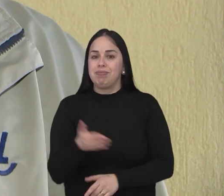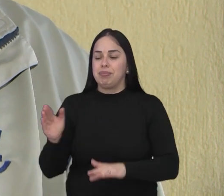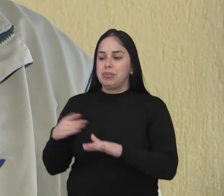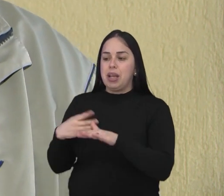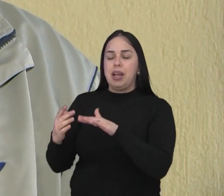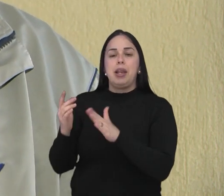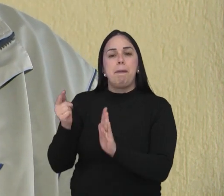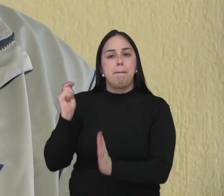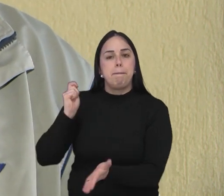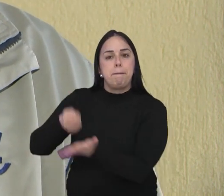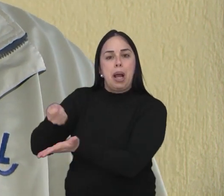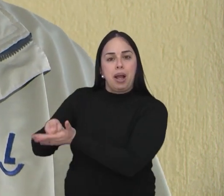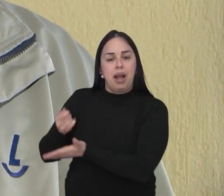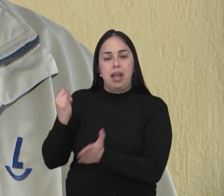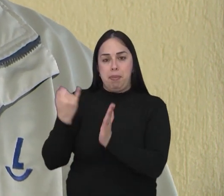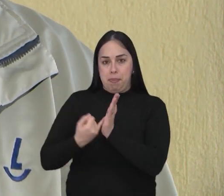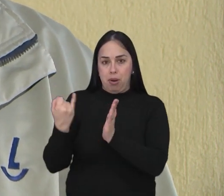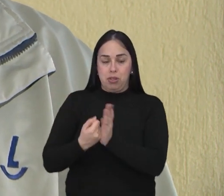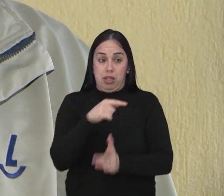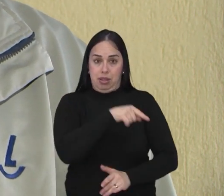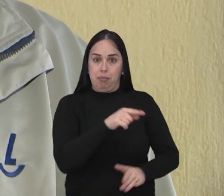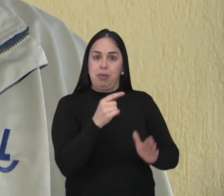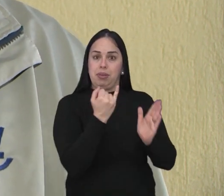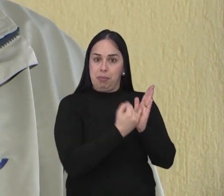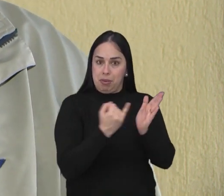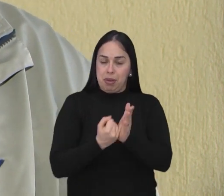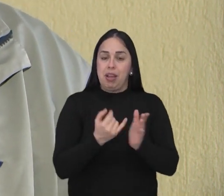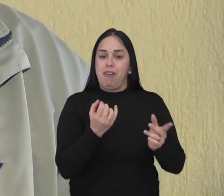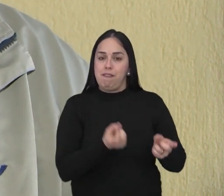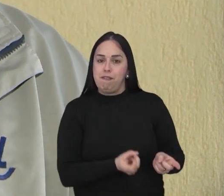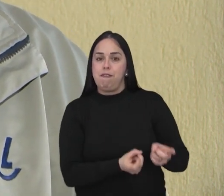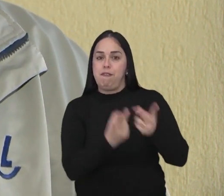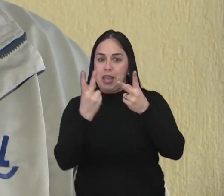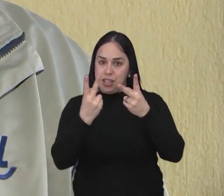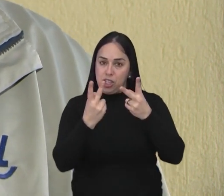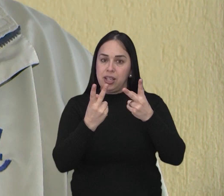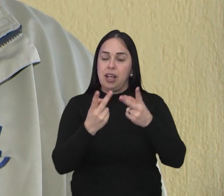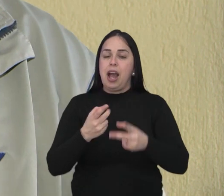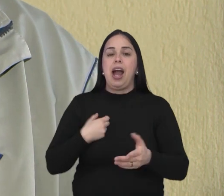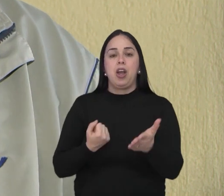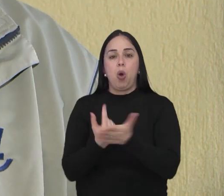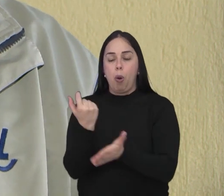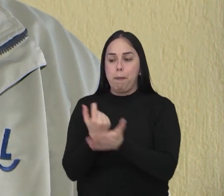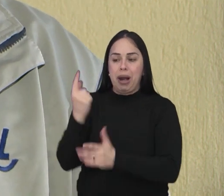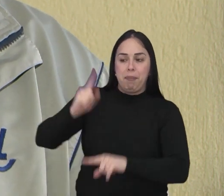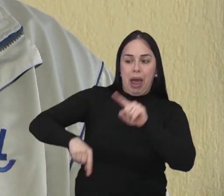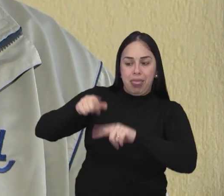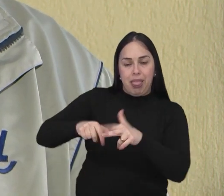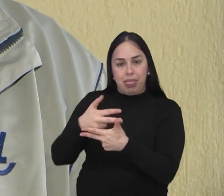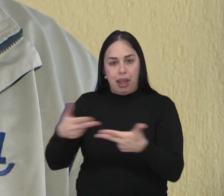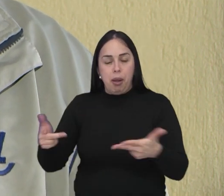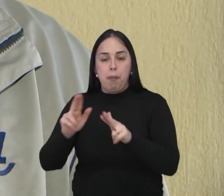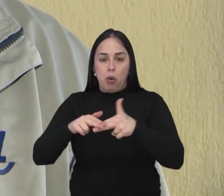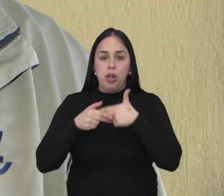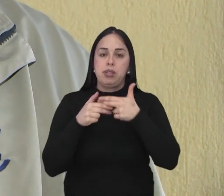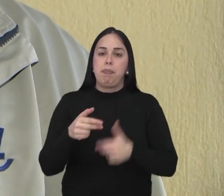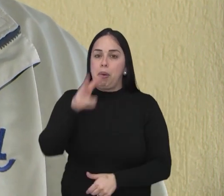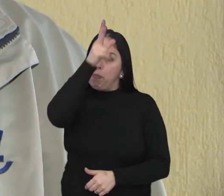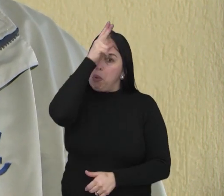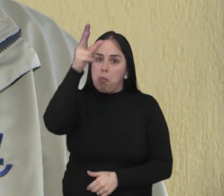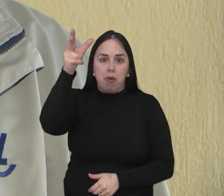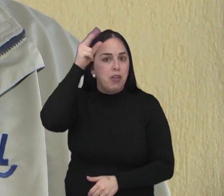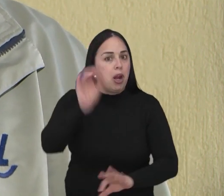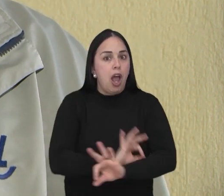Embraer, onde essas empresas pagam impostos, né? A própria Embraer aumenta as vendas, aumenta a carga tributária. Isso aí